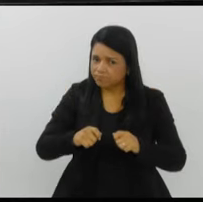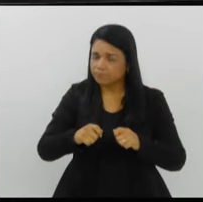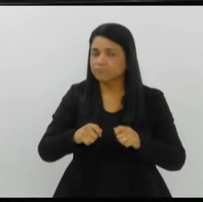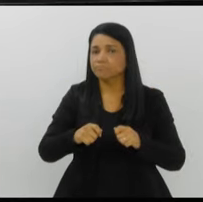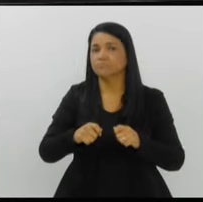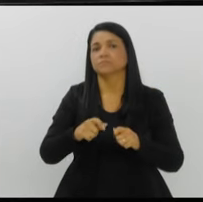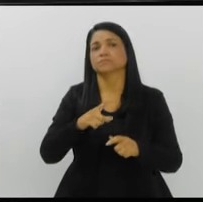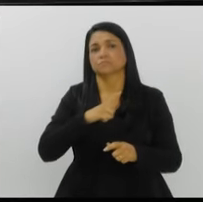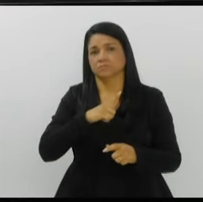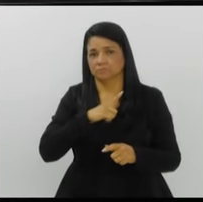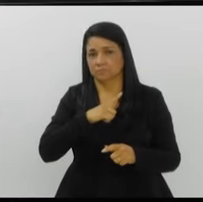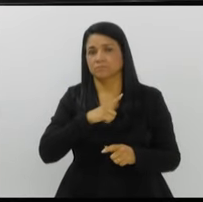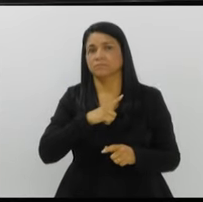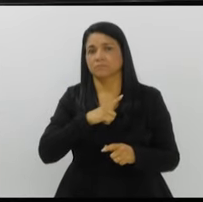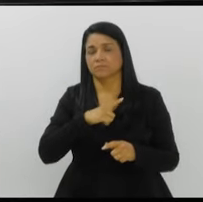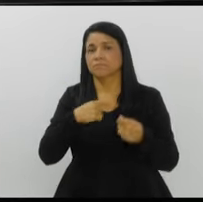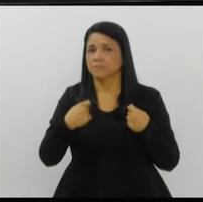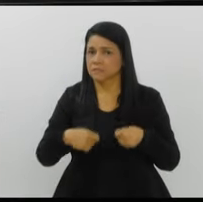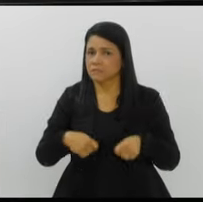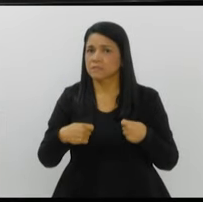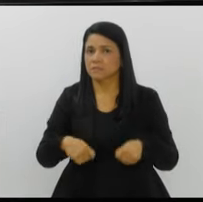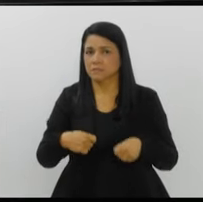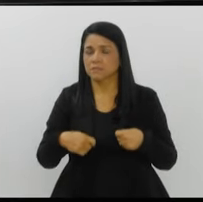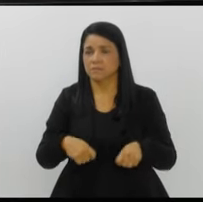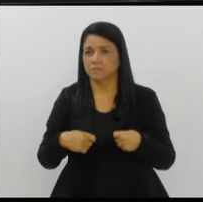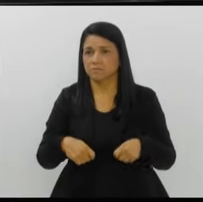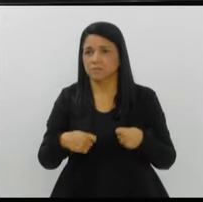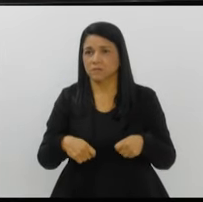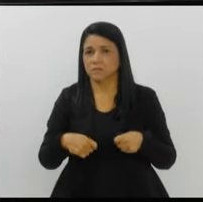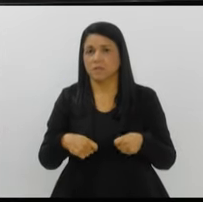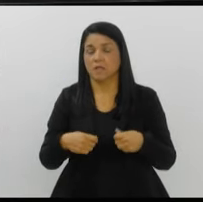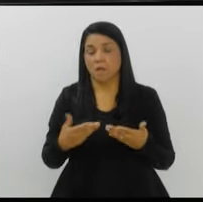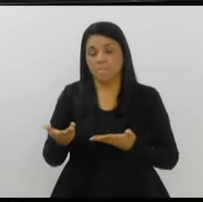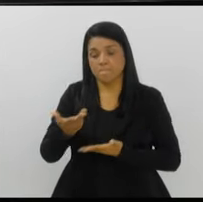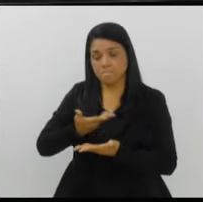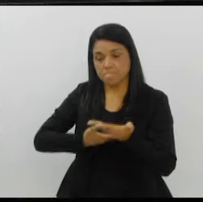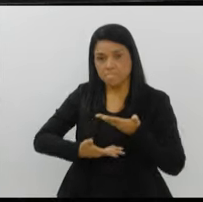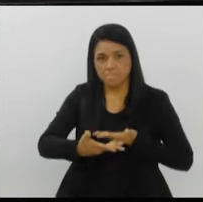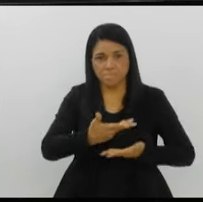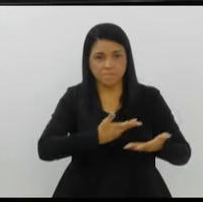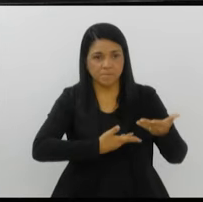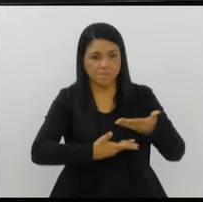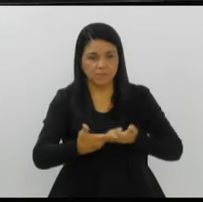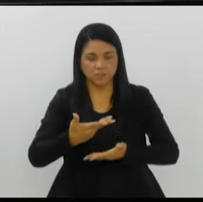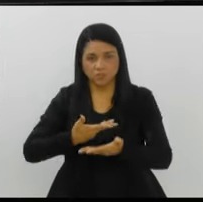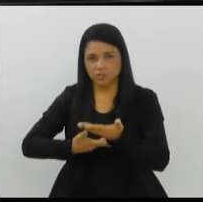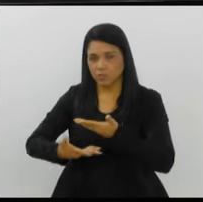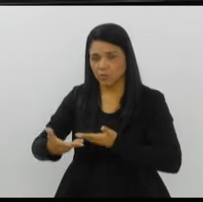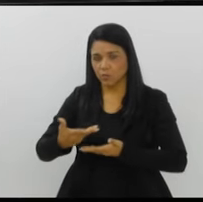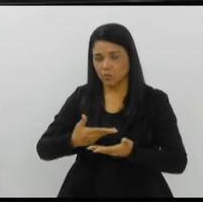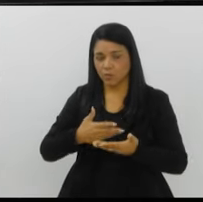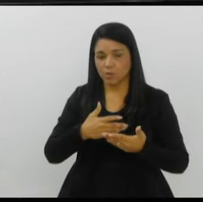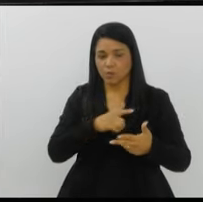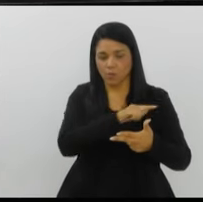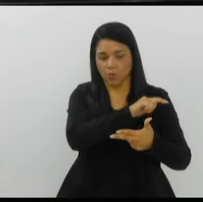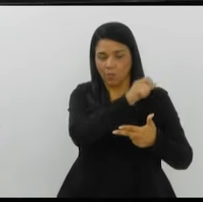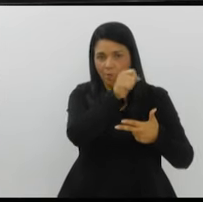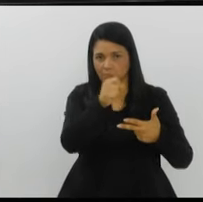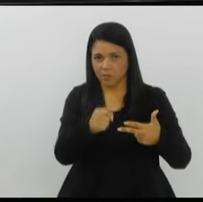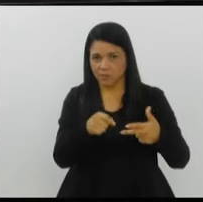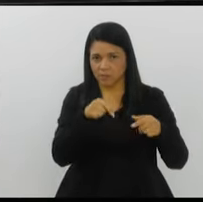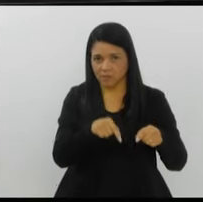ter. Afinal, ela é a mediadora dos conflitos entre o poder